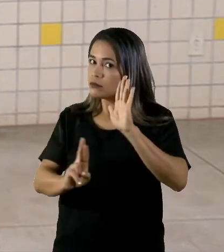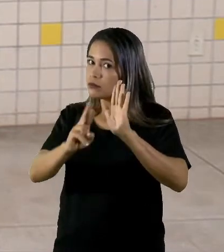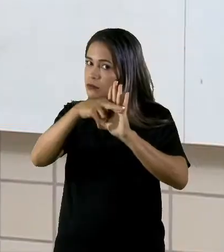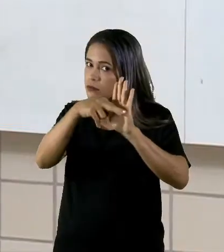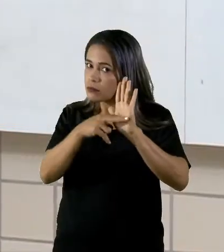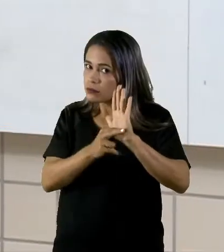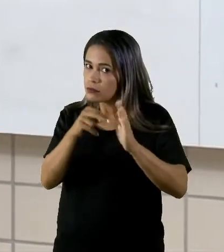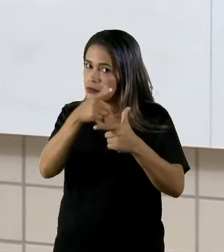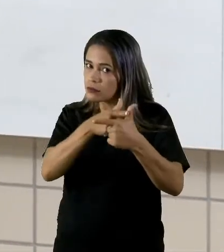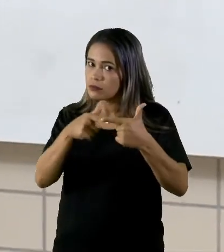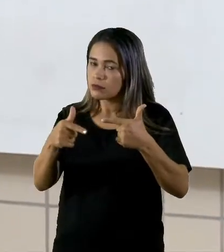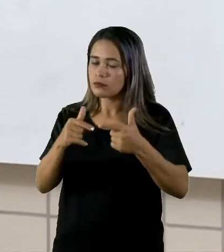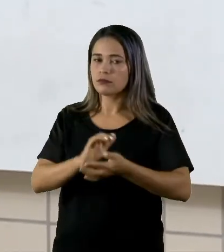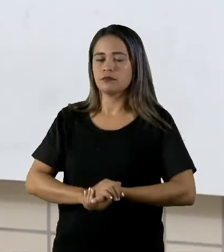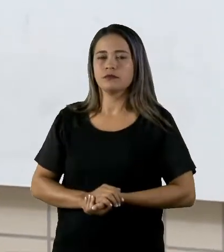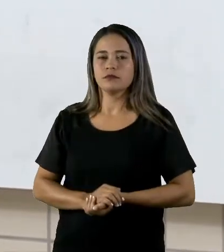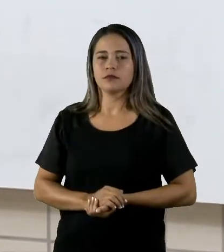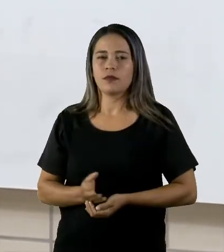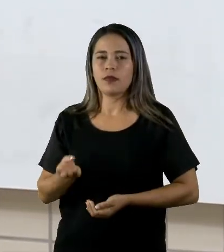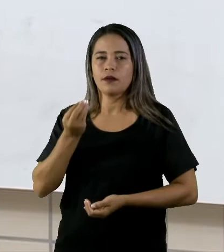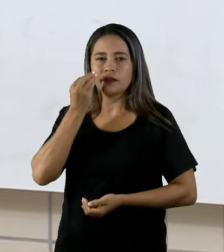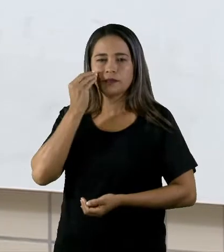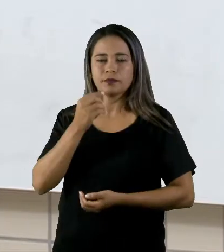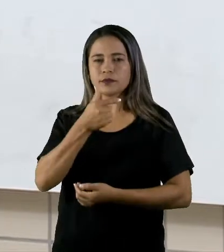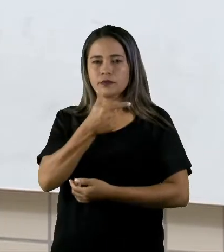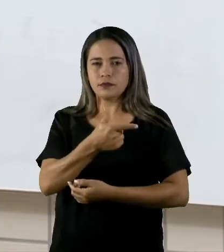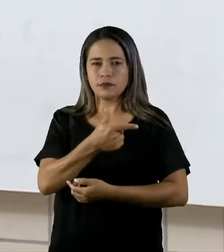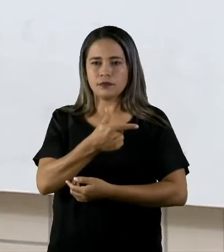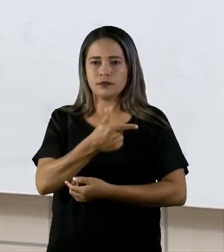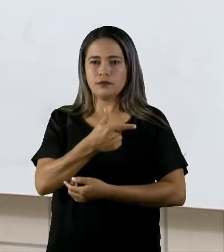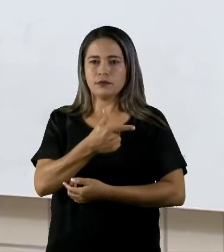divisibilidade. Olha aqui comigo,